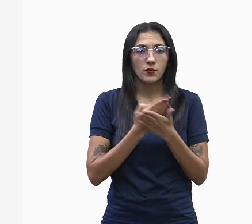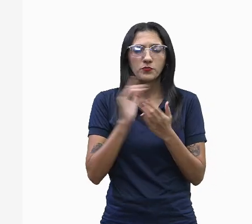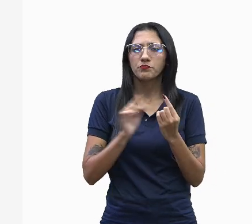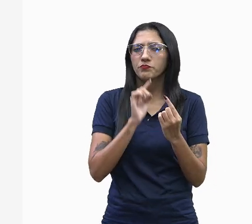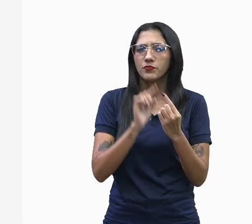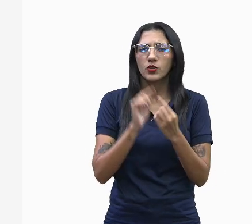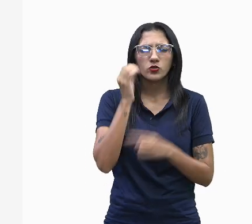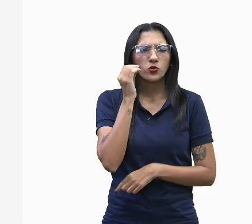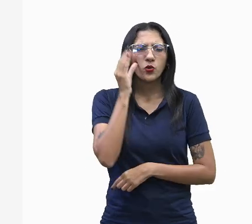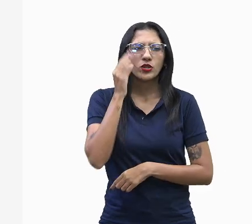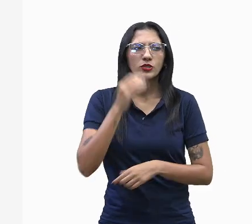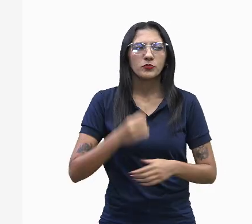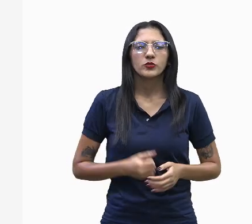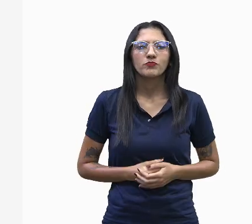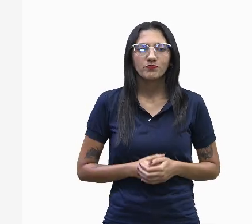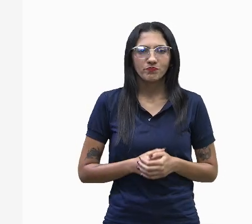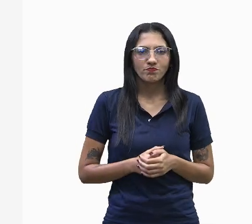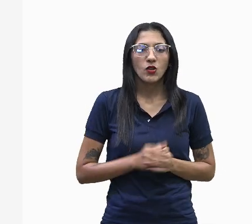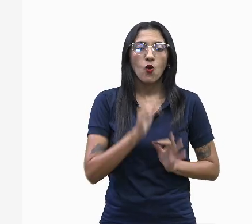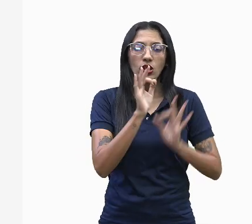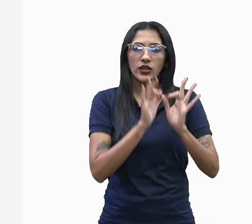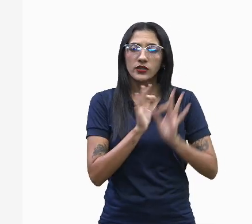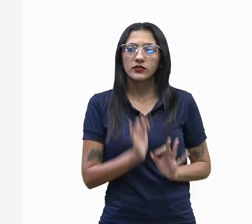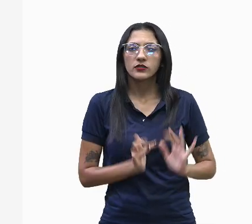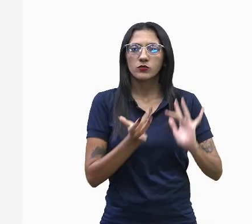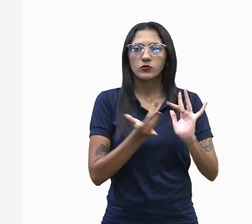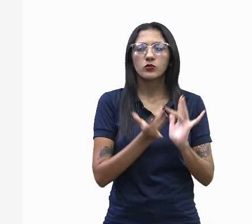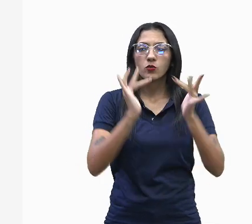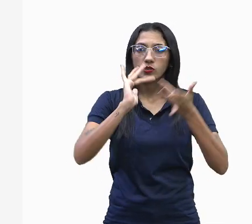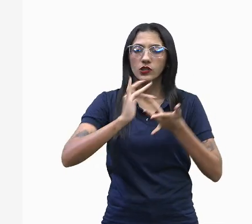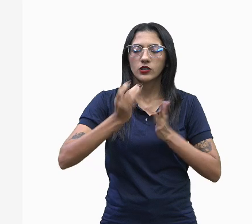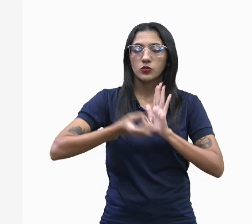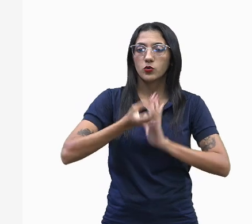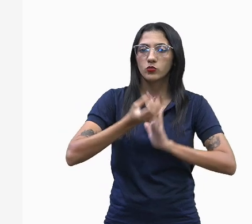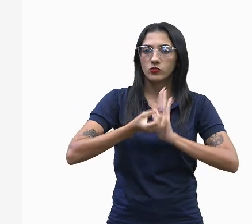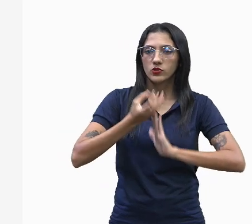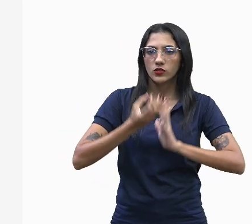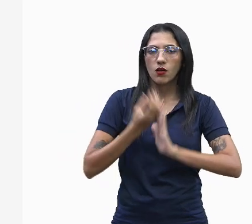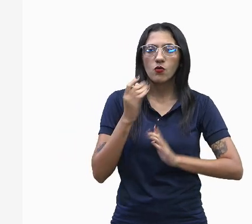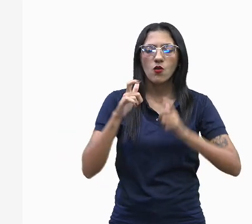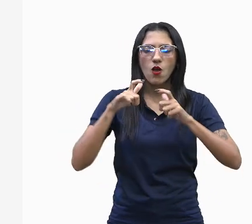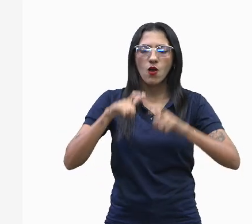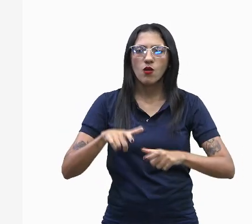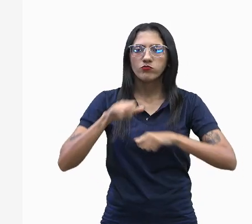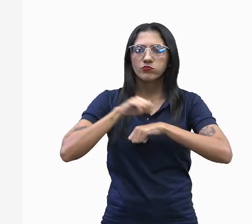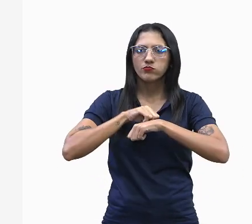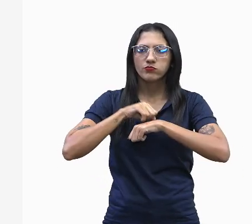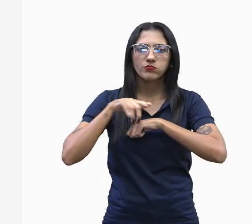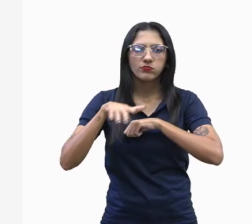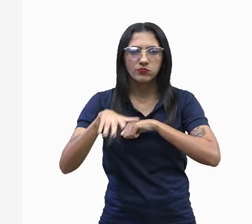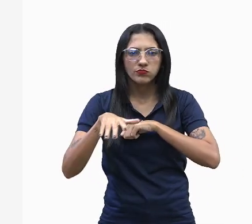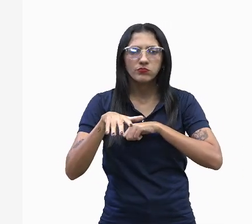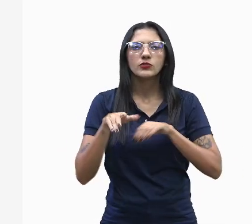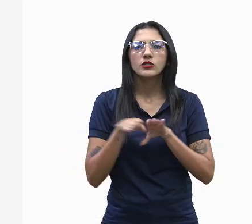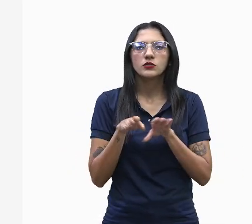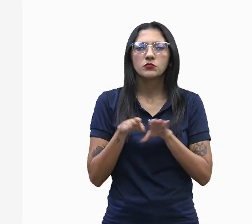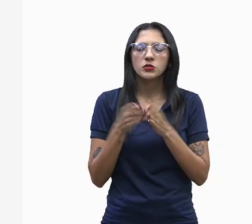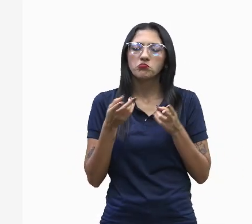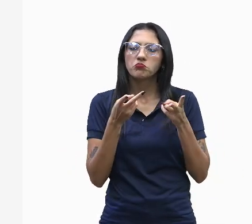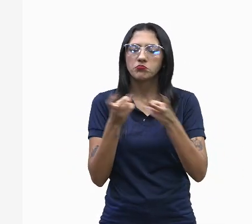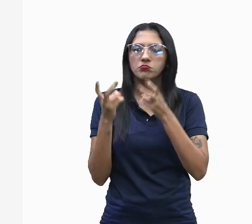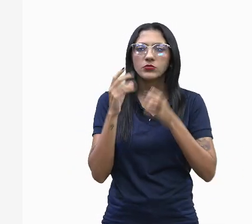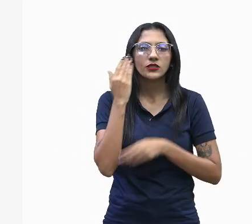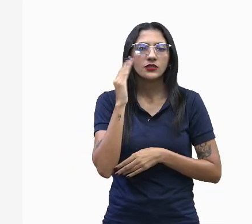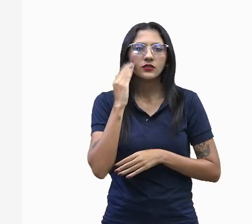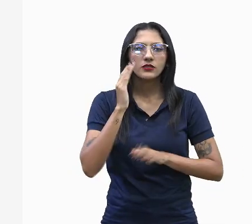de conhecimento. Reconstrução do contexto de produção, circulação e recepção